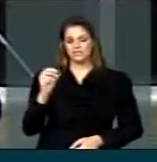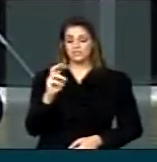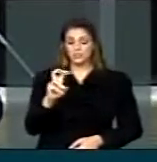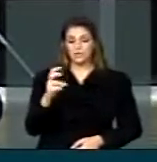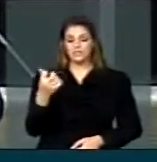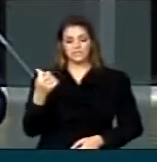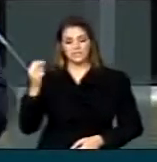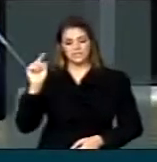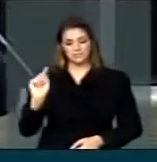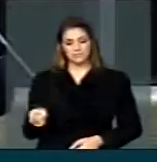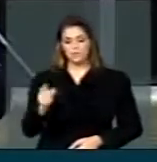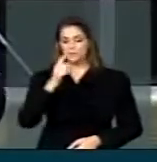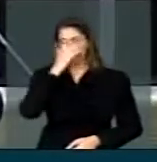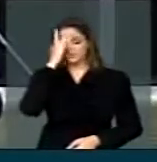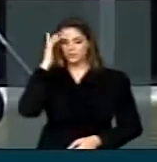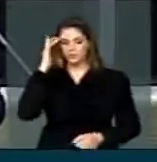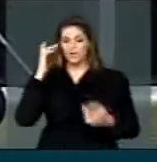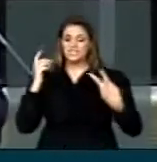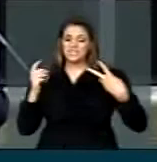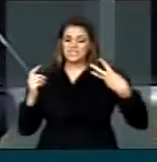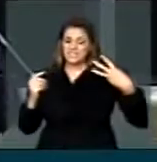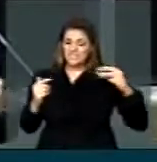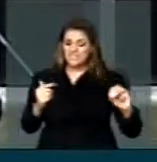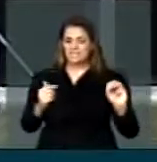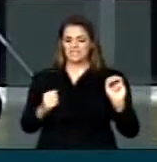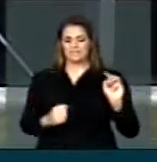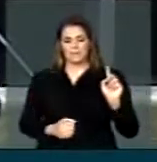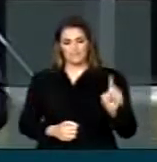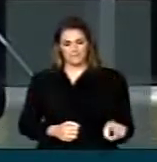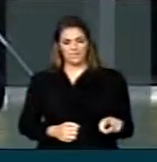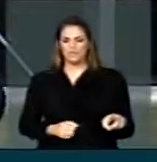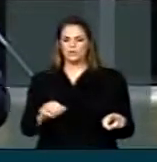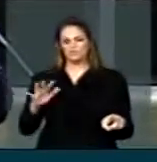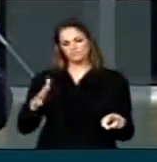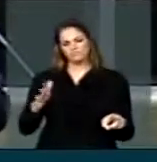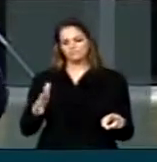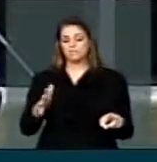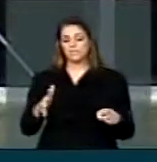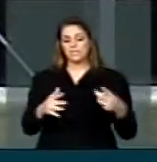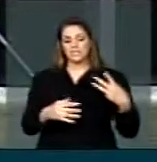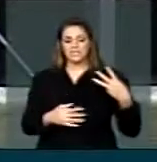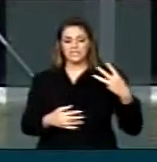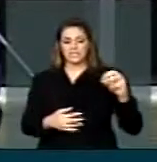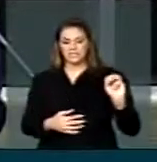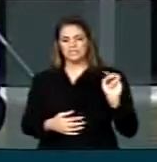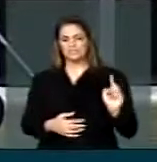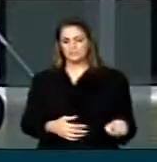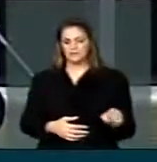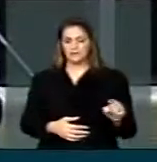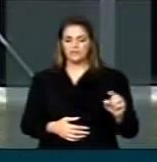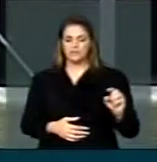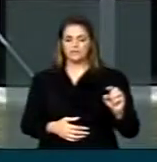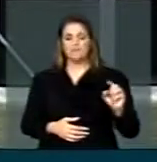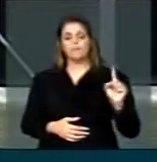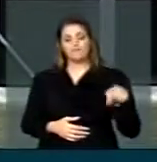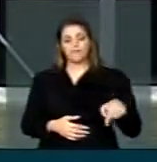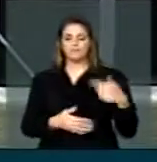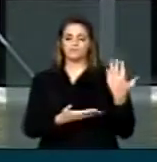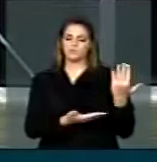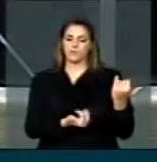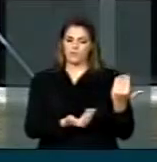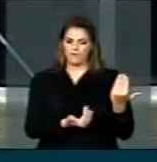56 mil pessoas, 30 mil pessoas dessas, a grosso modo, 30.072 pessoas eram